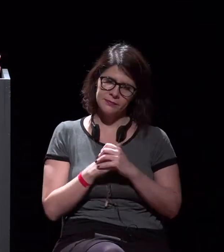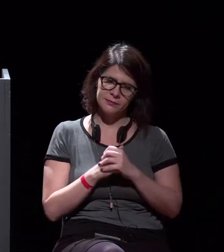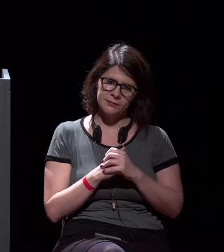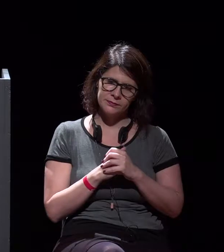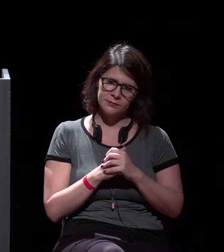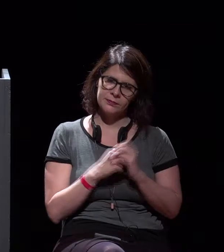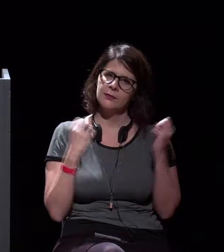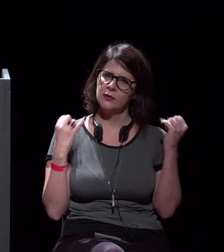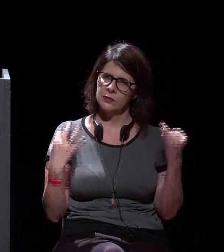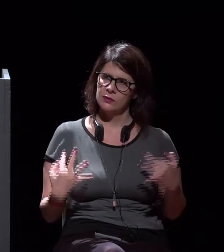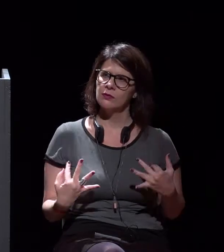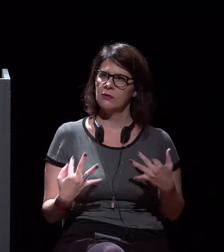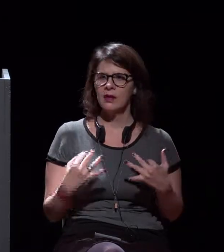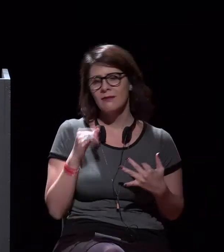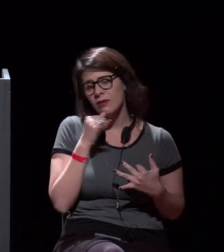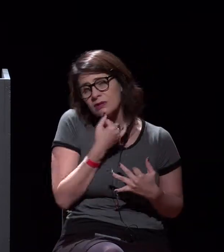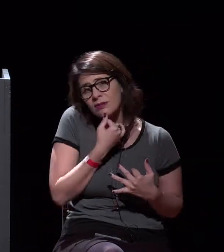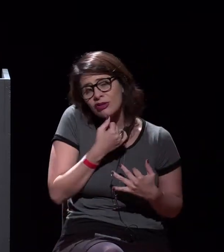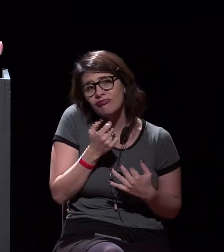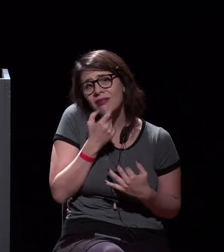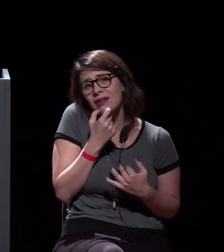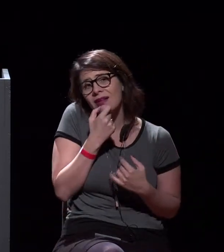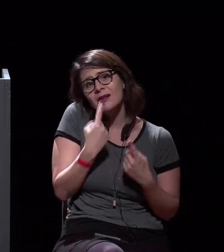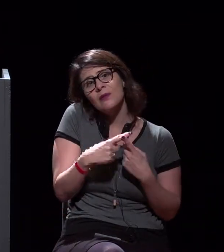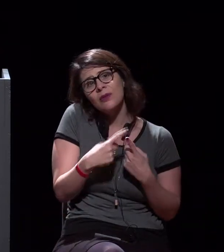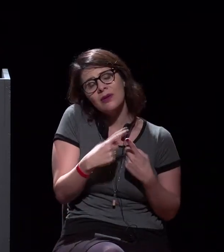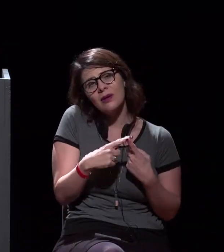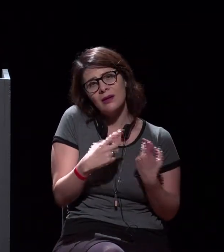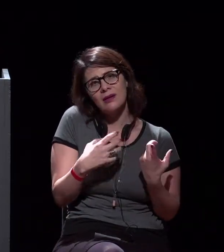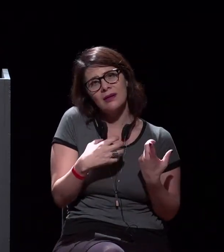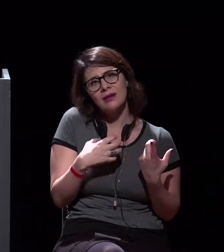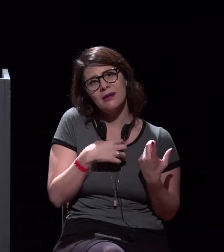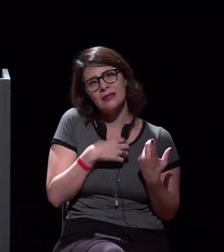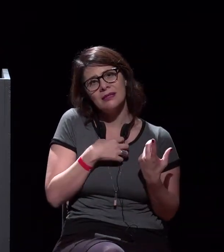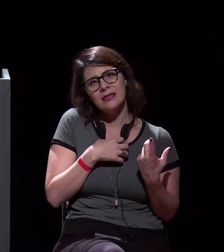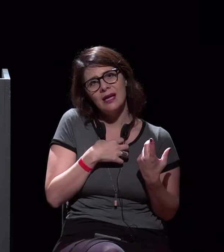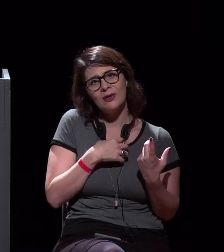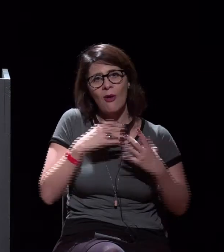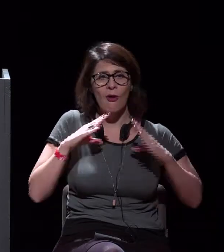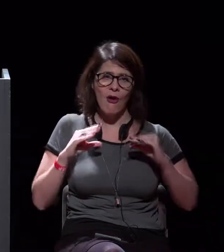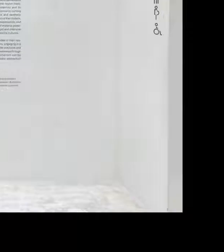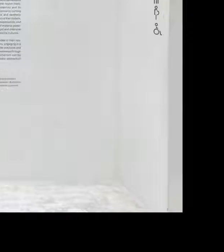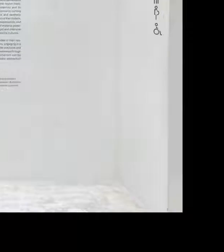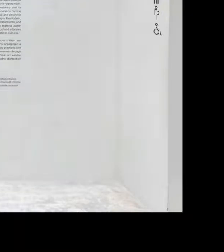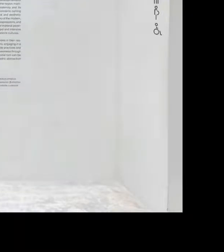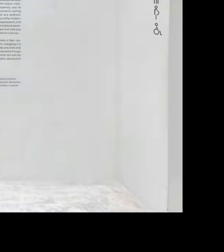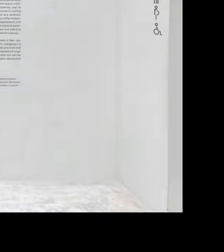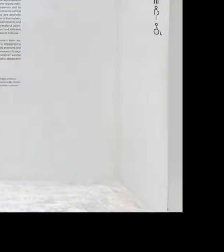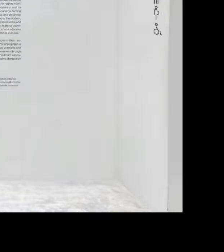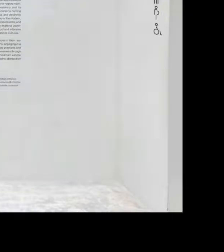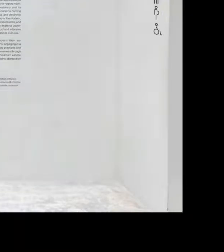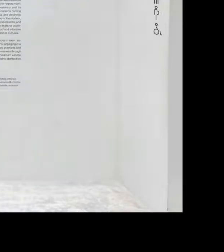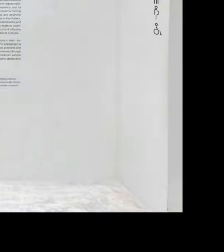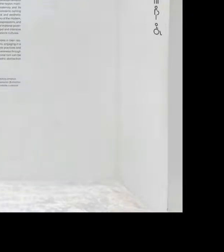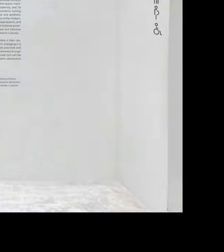Eu vou falar, infelizmente, em inglês, porque foi a informação que recebi, mas podia ter feito